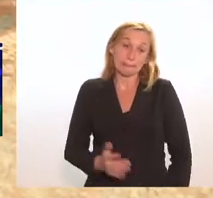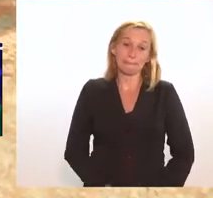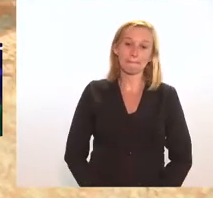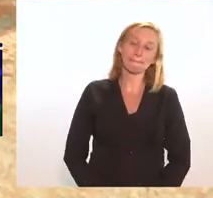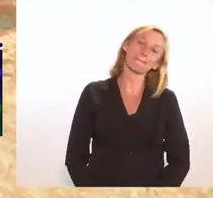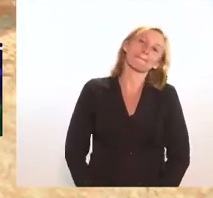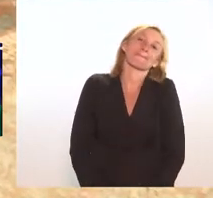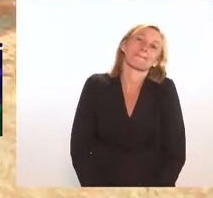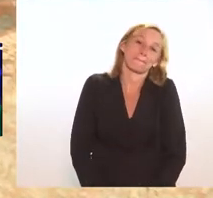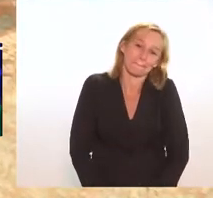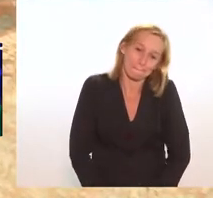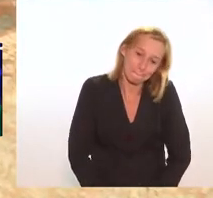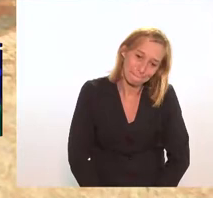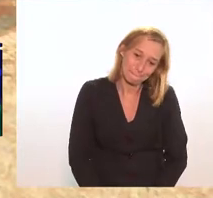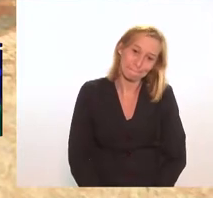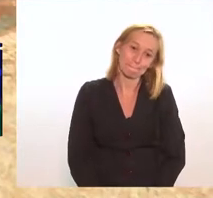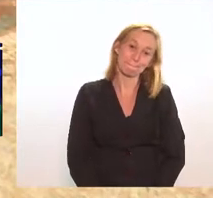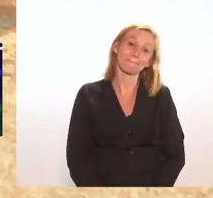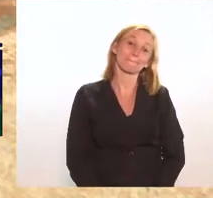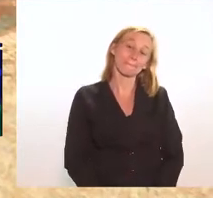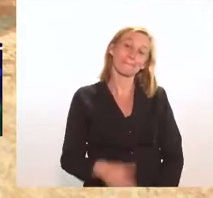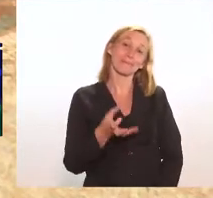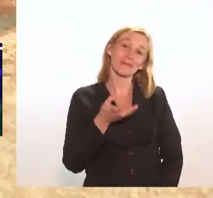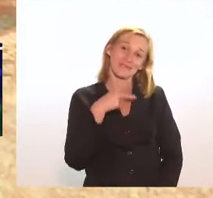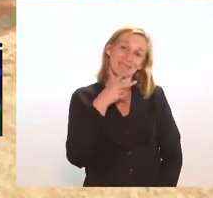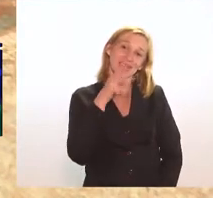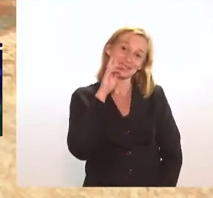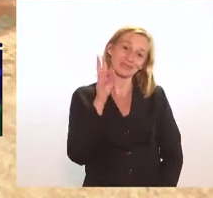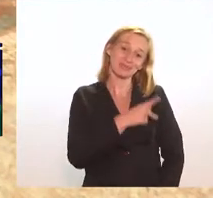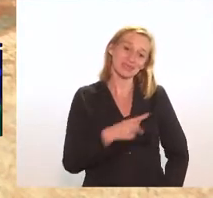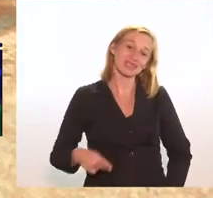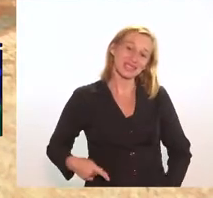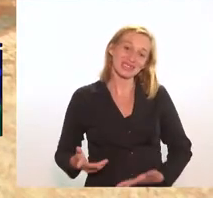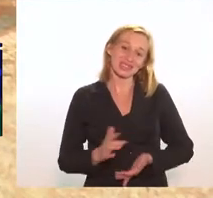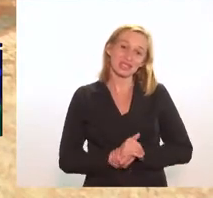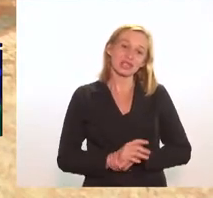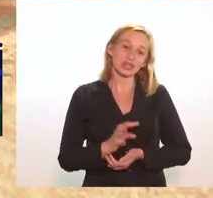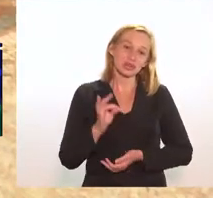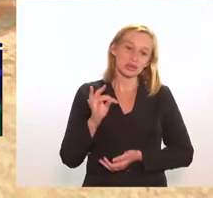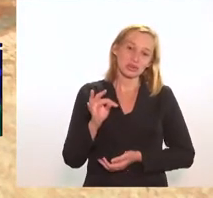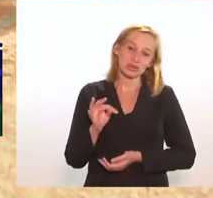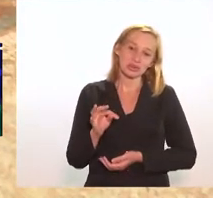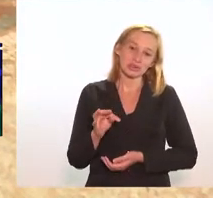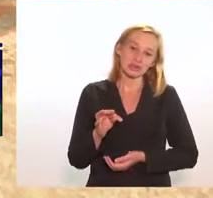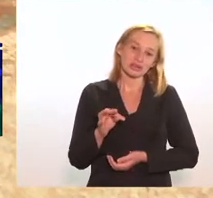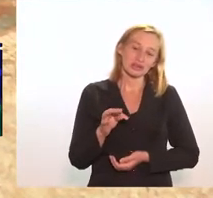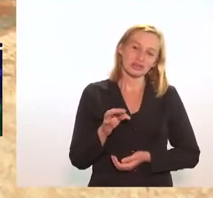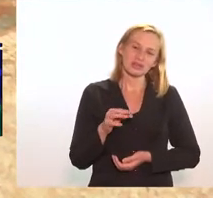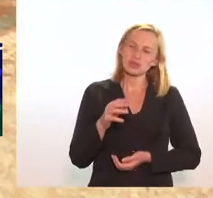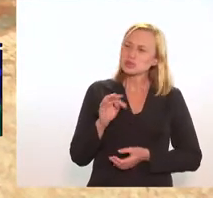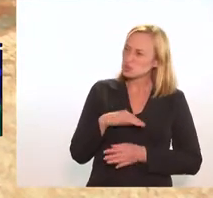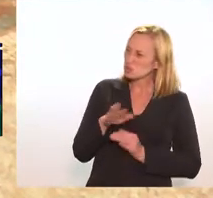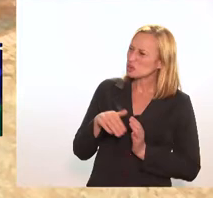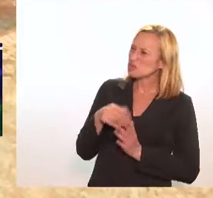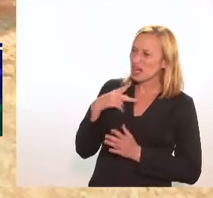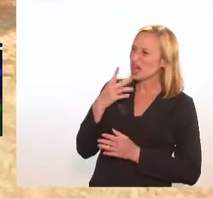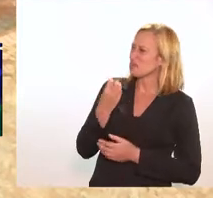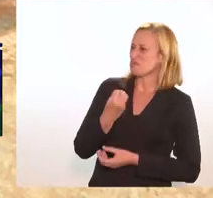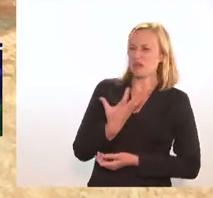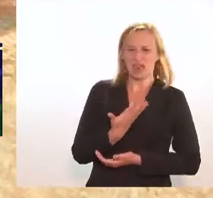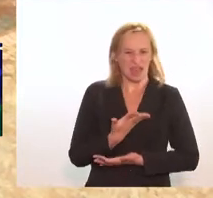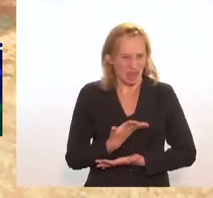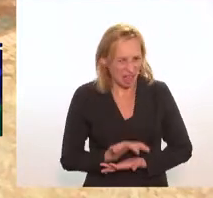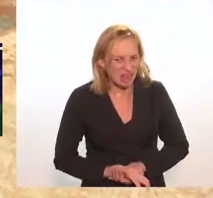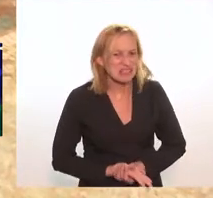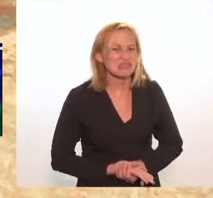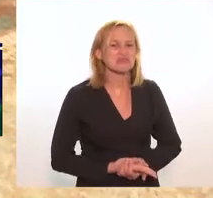E eu tenho uma coisa para falar, presidente. Todos, por favor, se explanaram muito bem, falaram